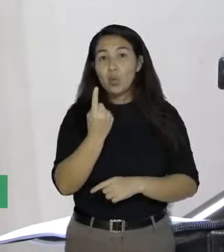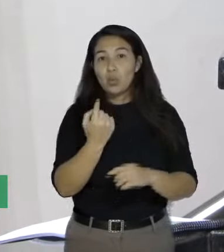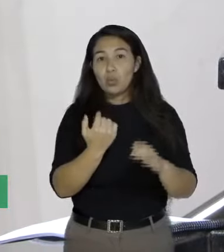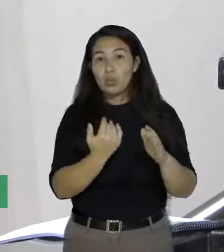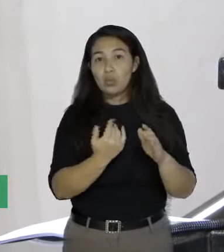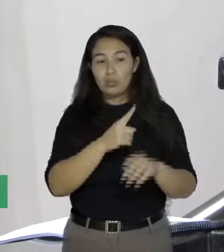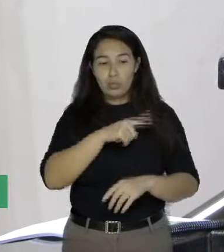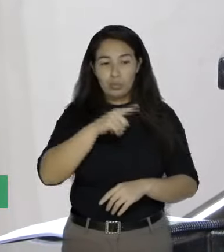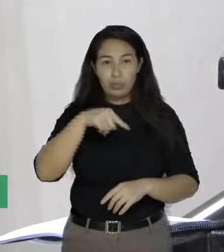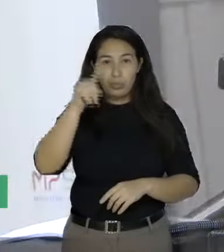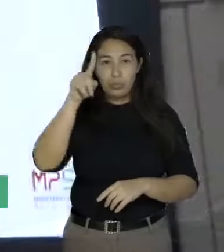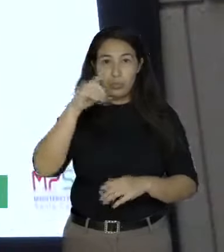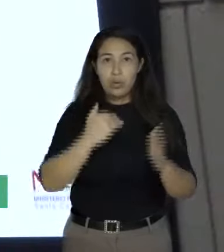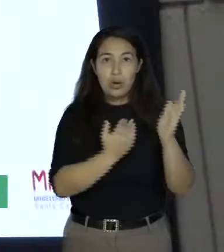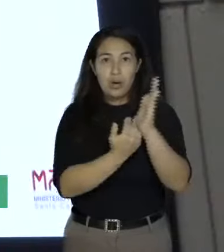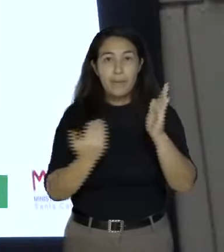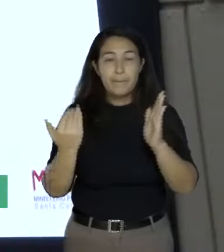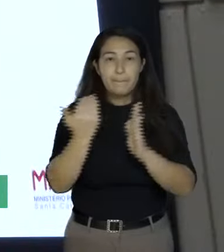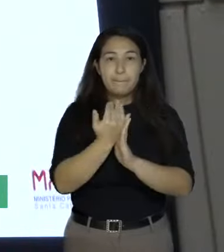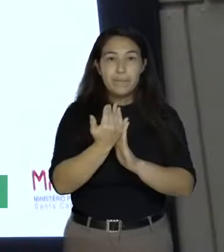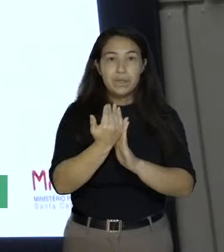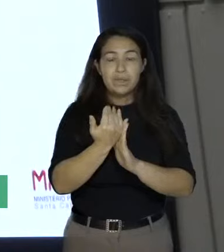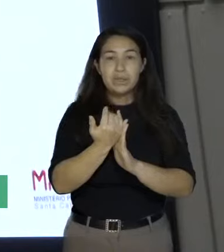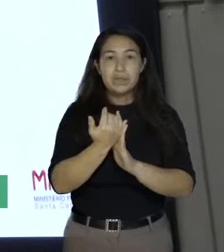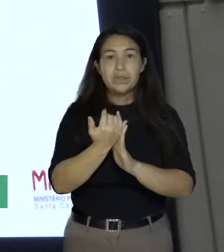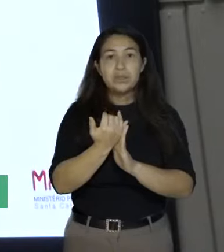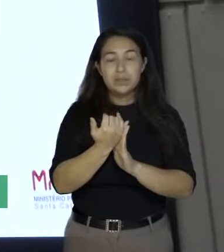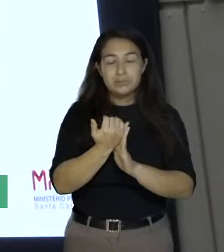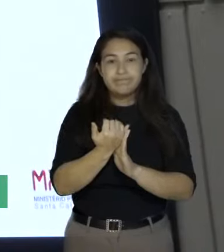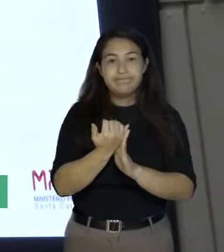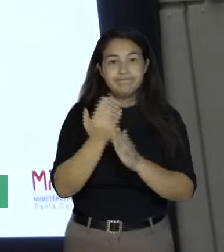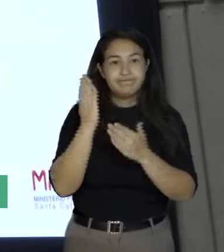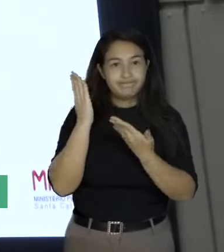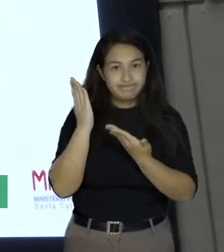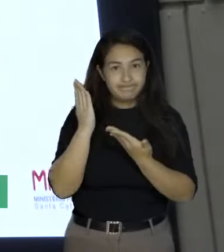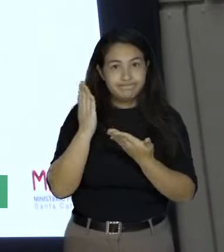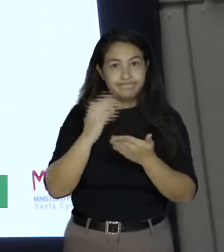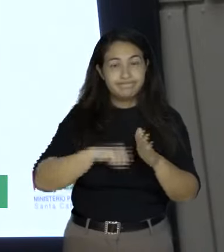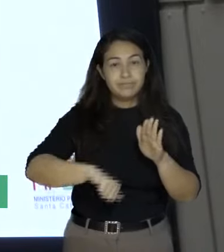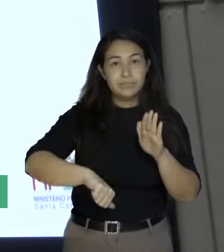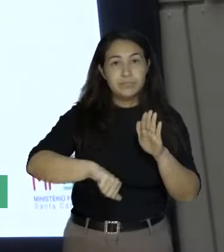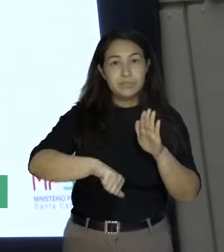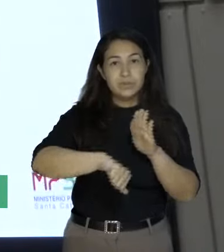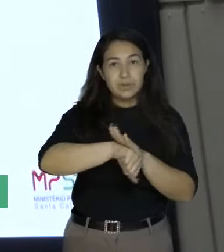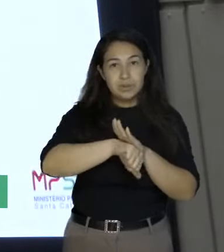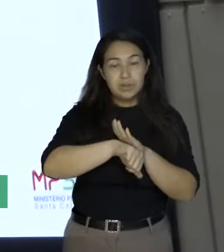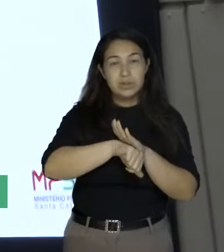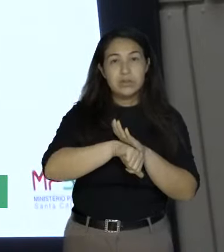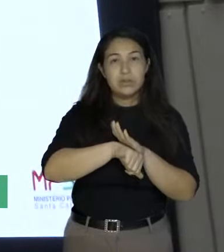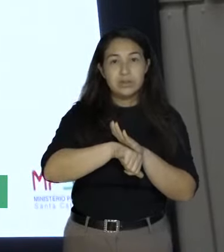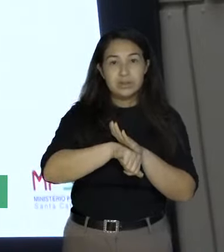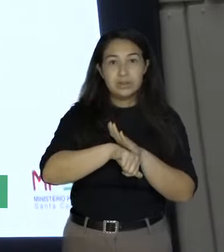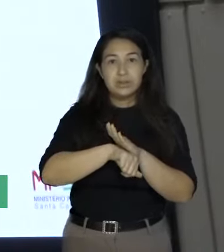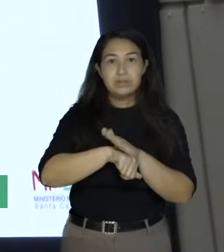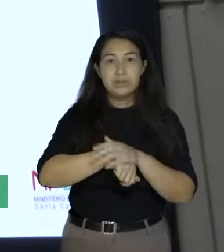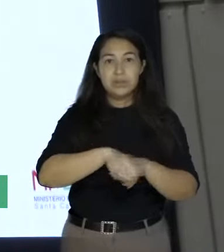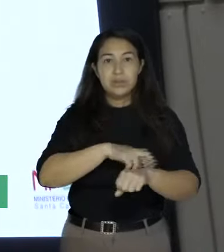significativo de crime de racismo de ódio intolerância e Preconceito